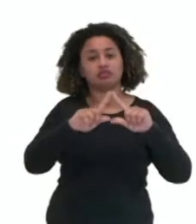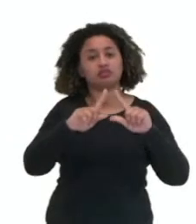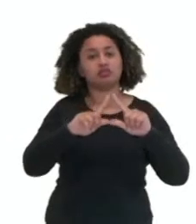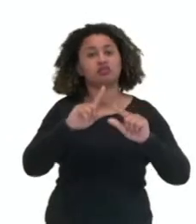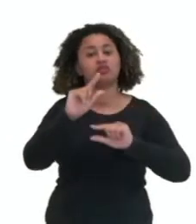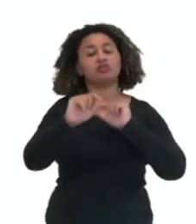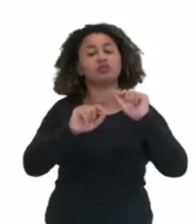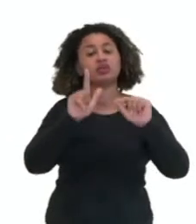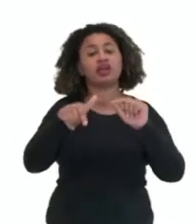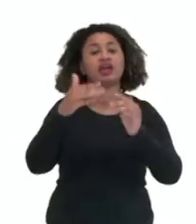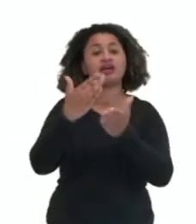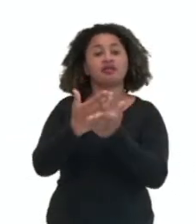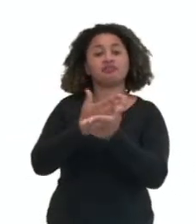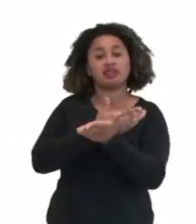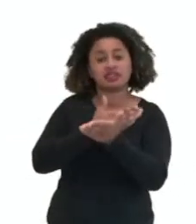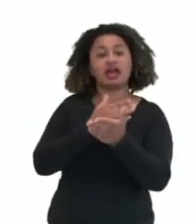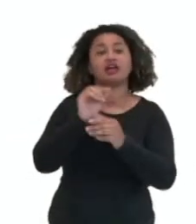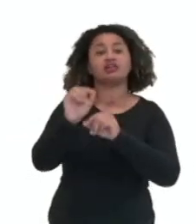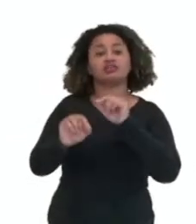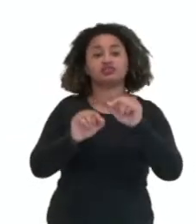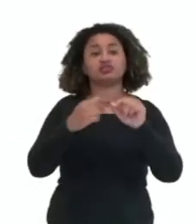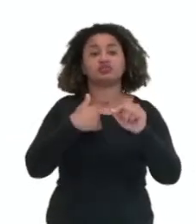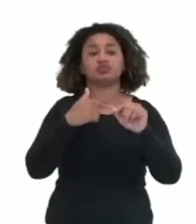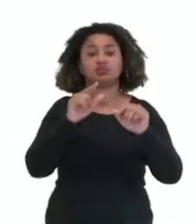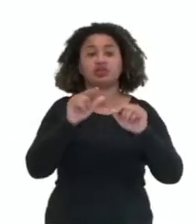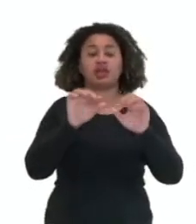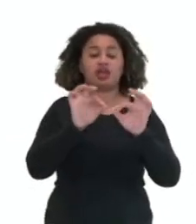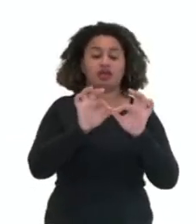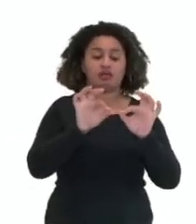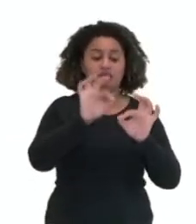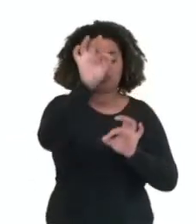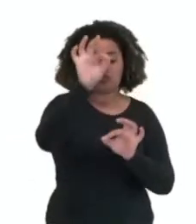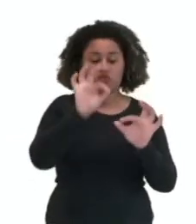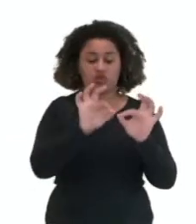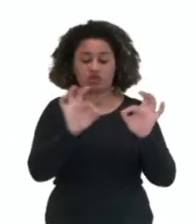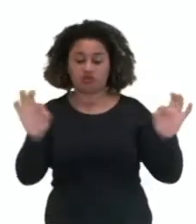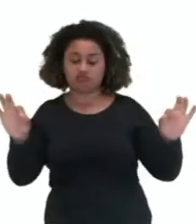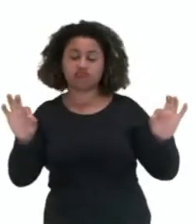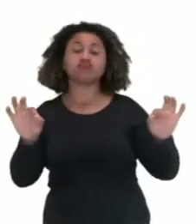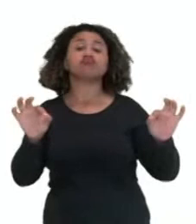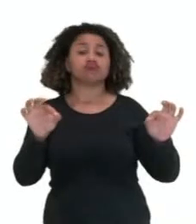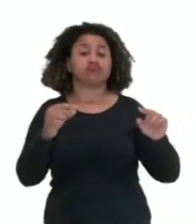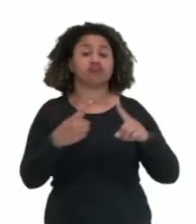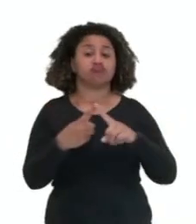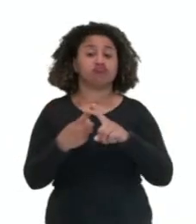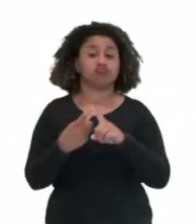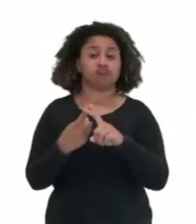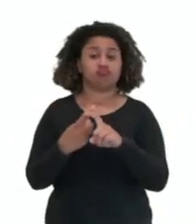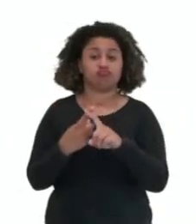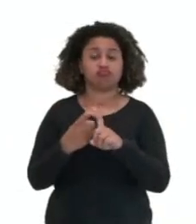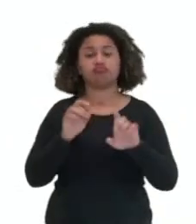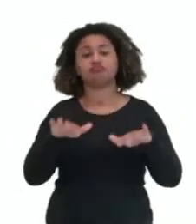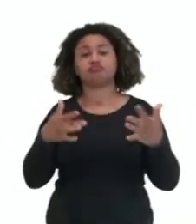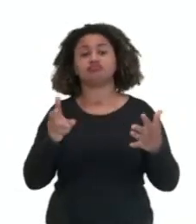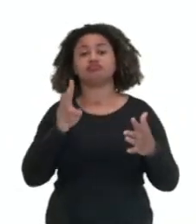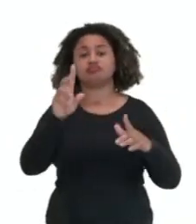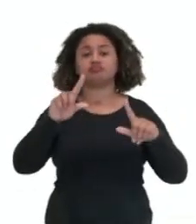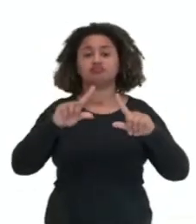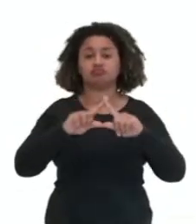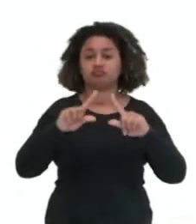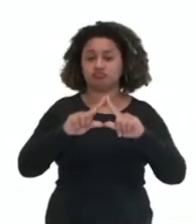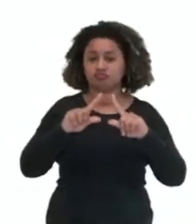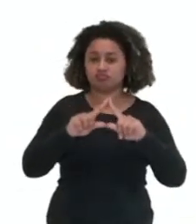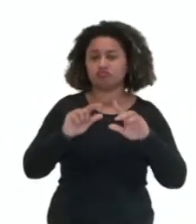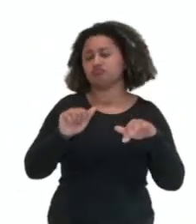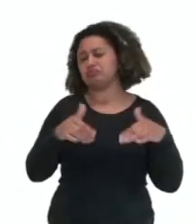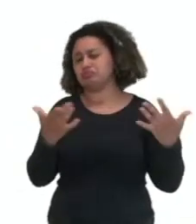ser sempre a metade do produto da sua altura pela sua base, tá? Então todo triângulo, mesmo